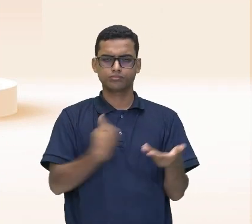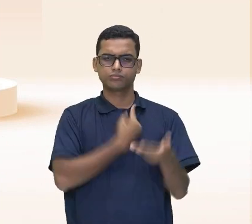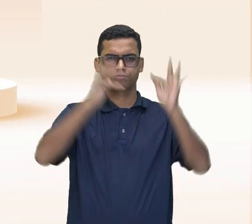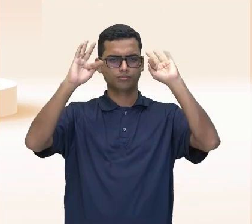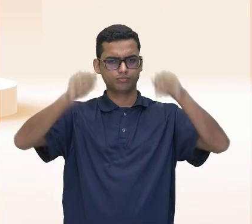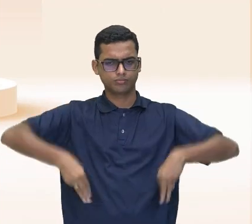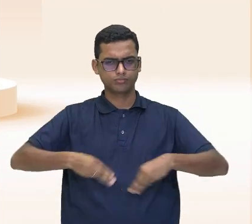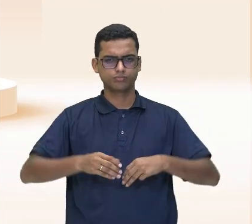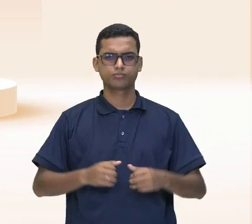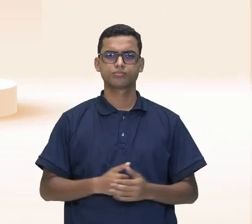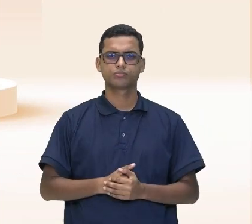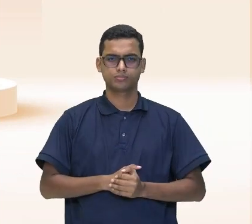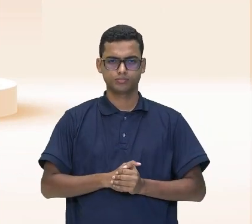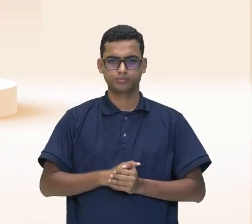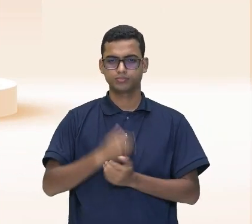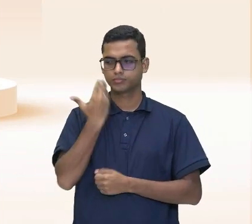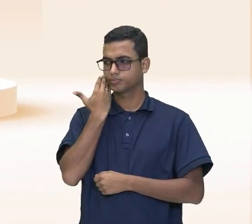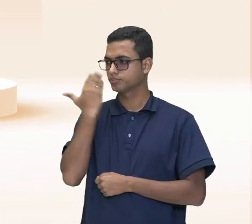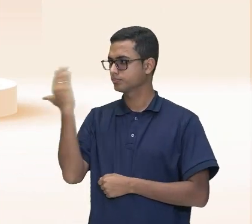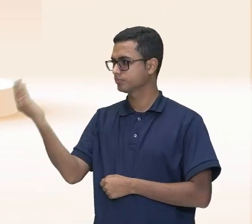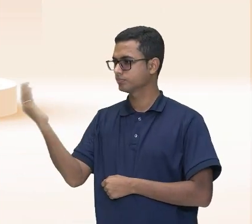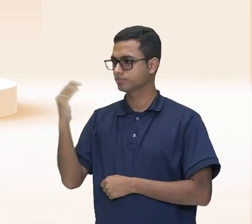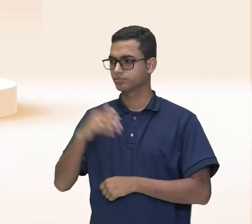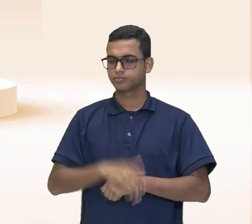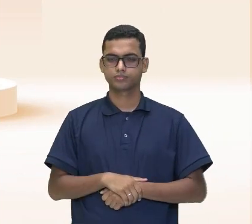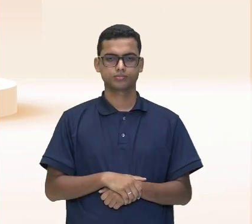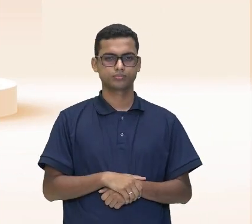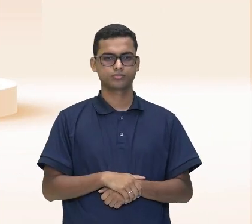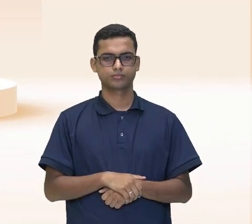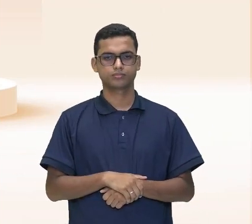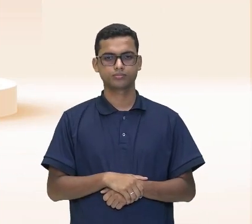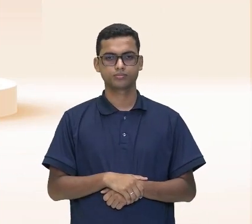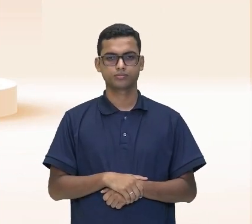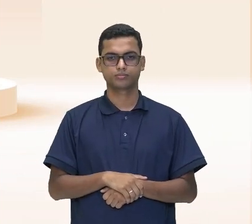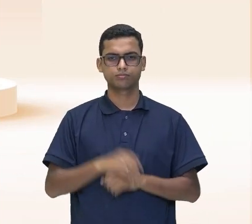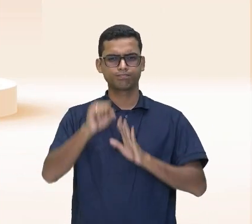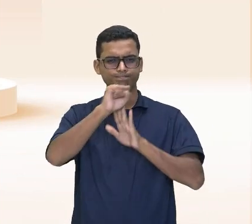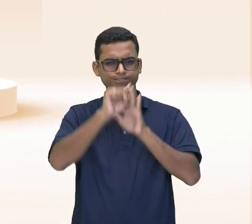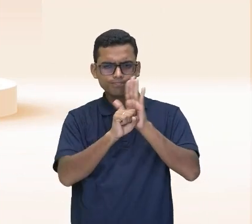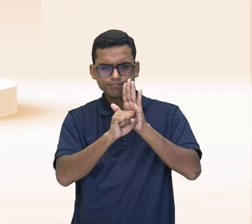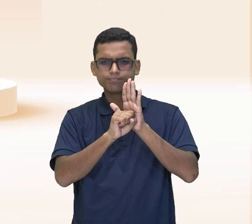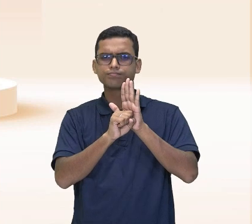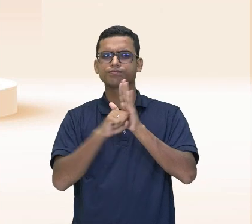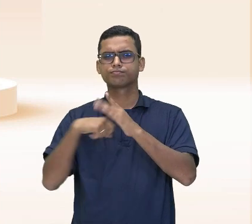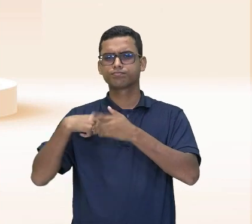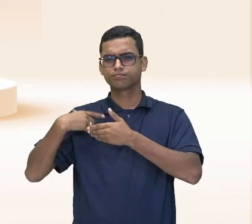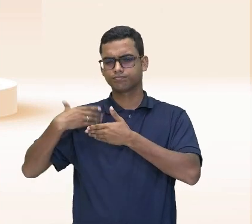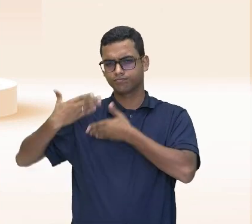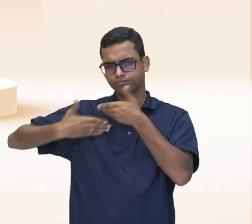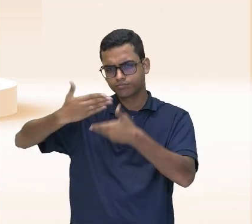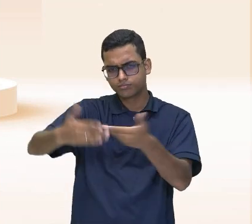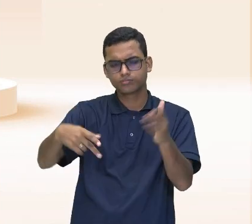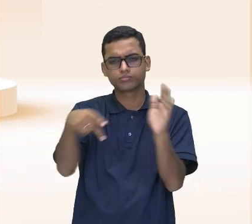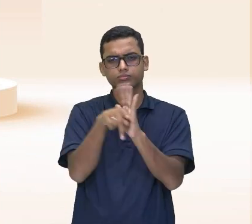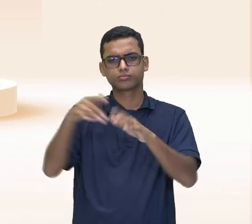finalizando, nós queremos dizer para vocês, né, que diante de séculos de colonização